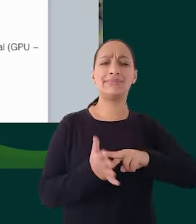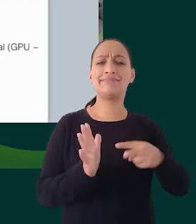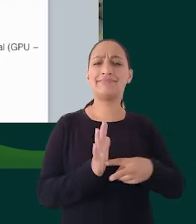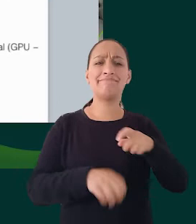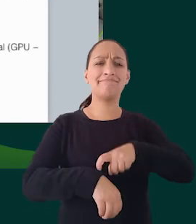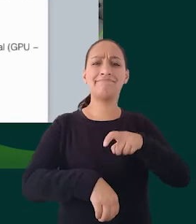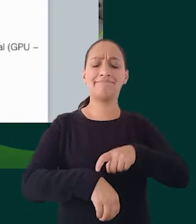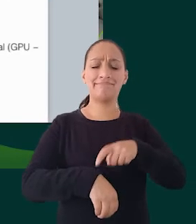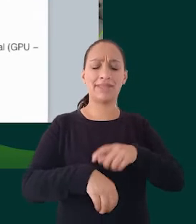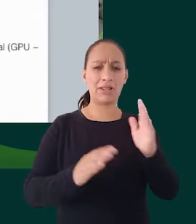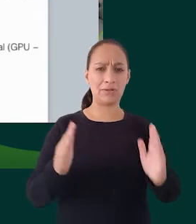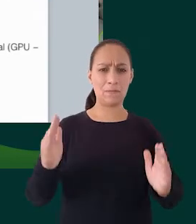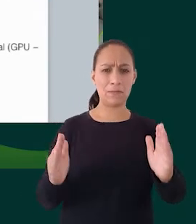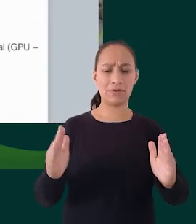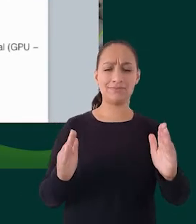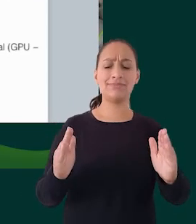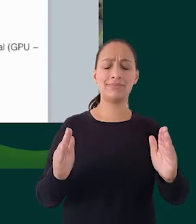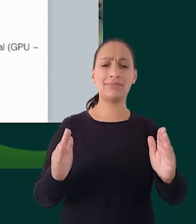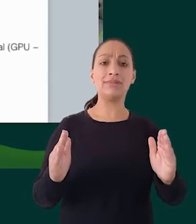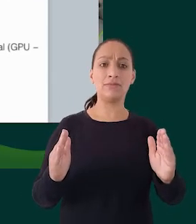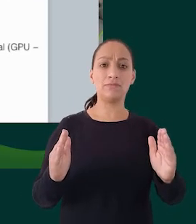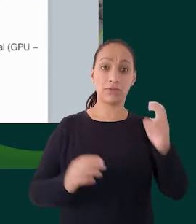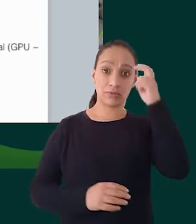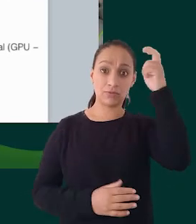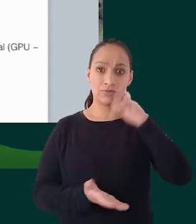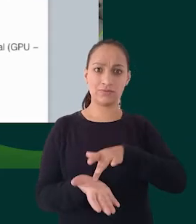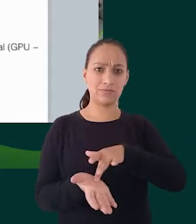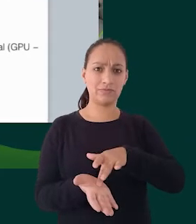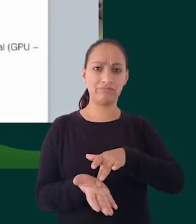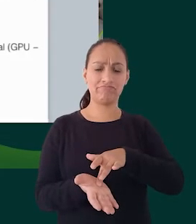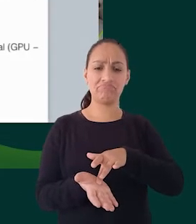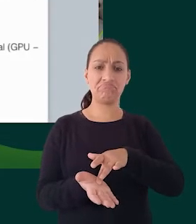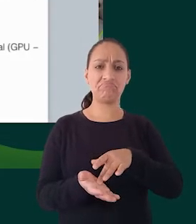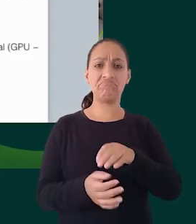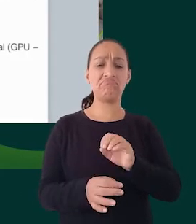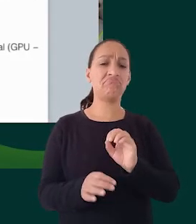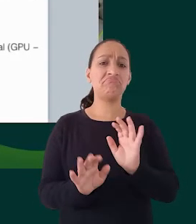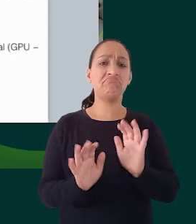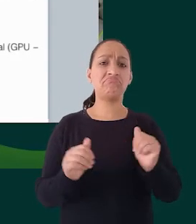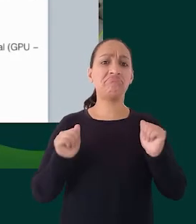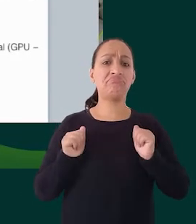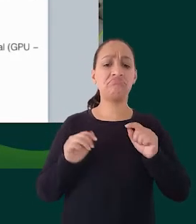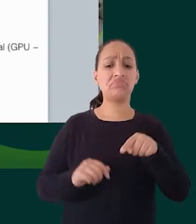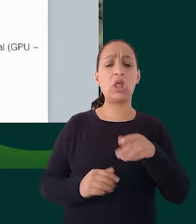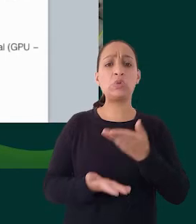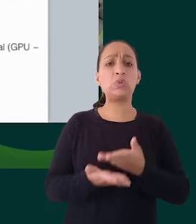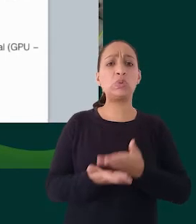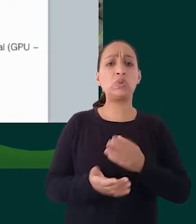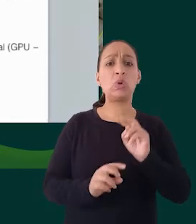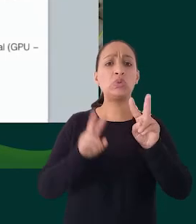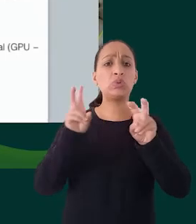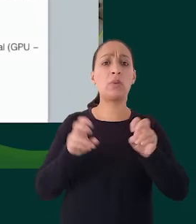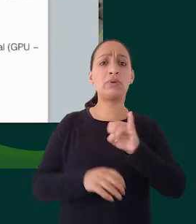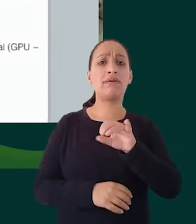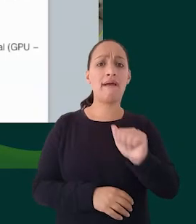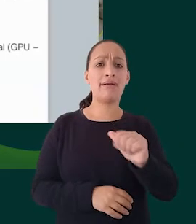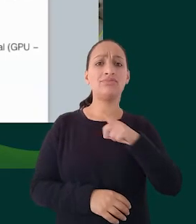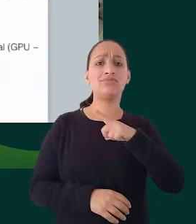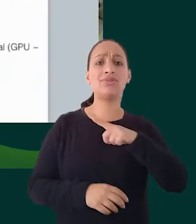artificial que não se estudou muito sobre IA, porque haviam questões